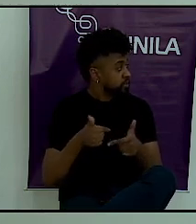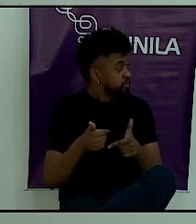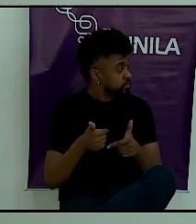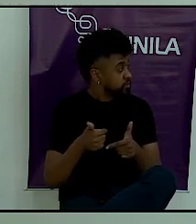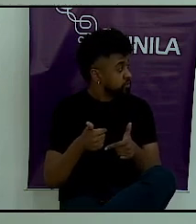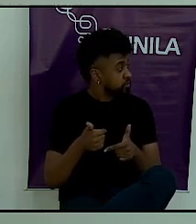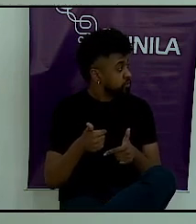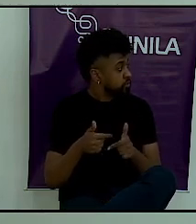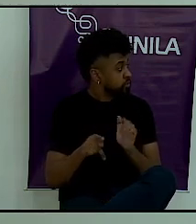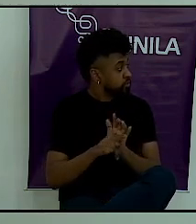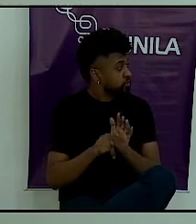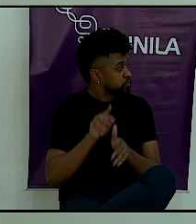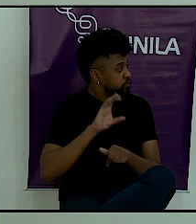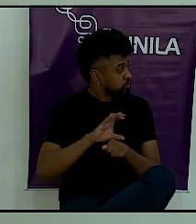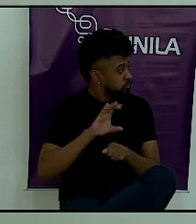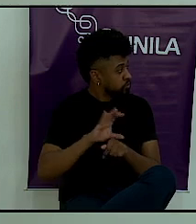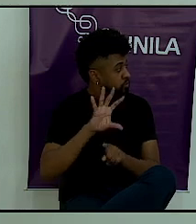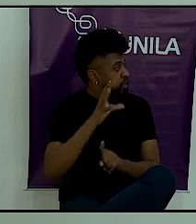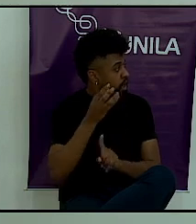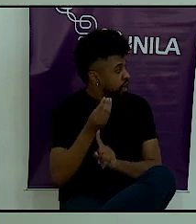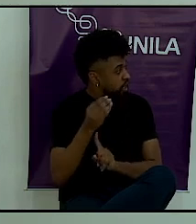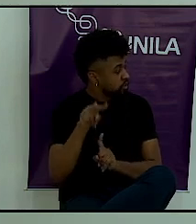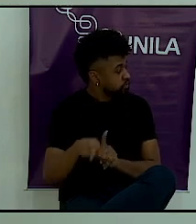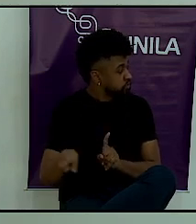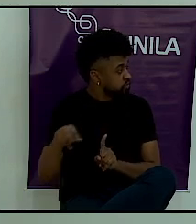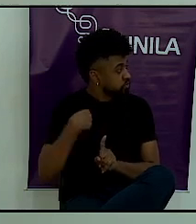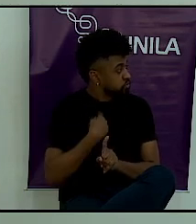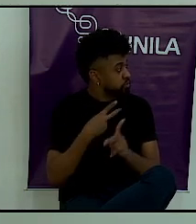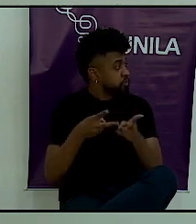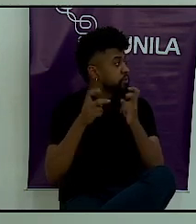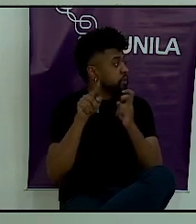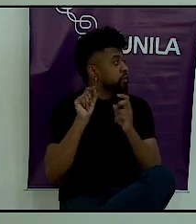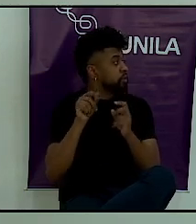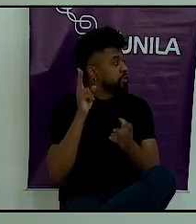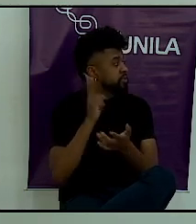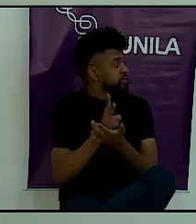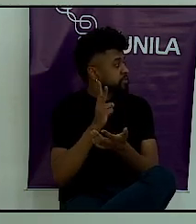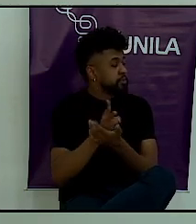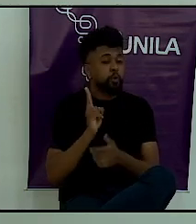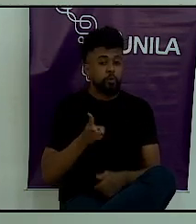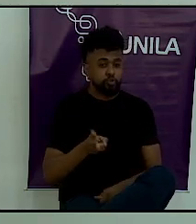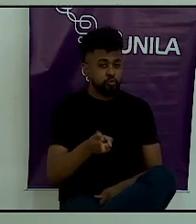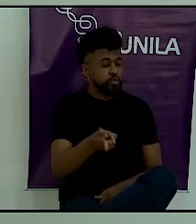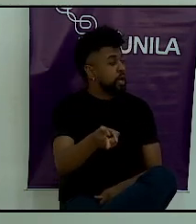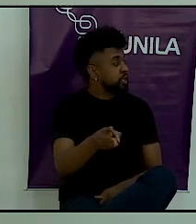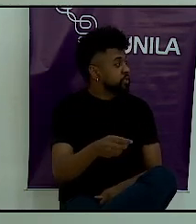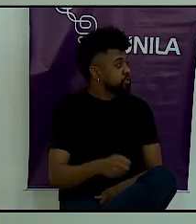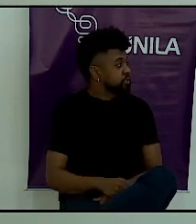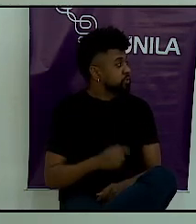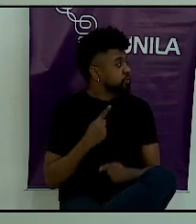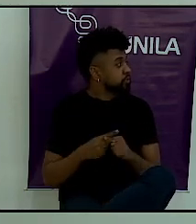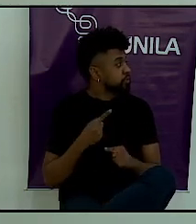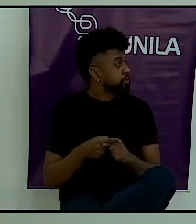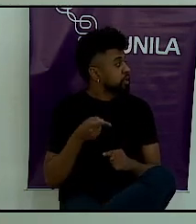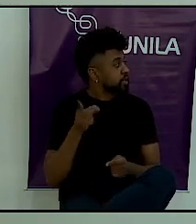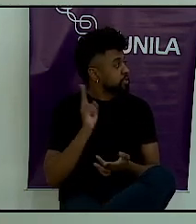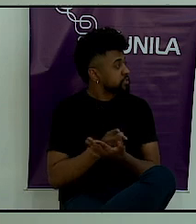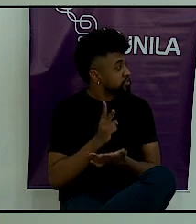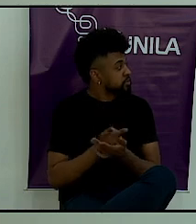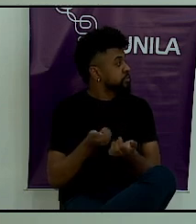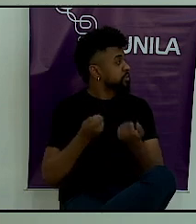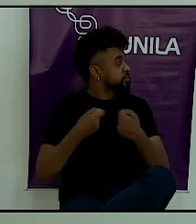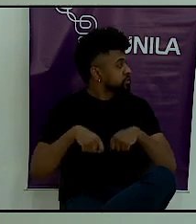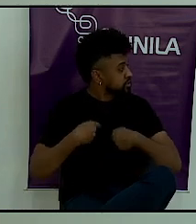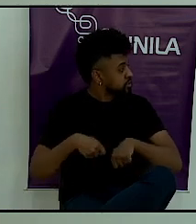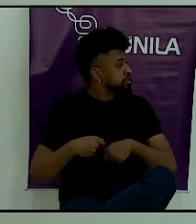no caso dos cursos de arte em geral, o que a gente vai perceber são sempre continuidades, né? Porque é sempre